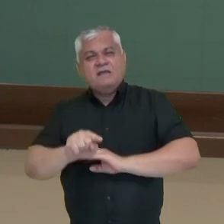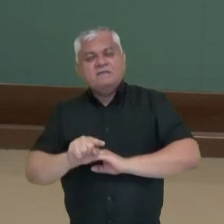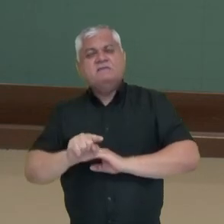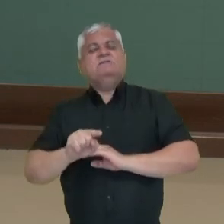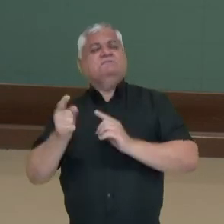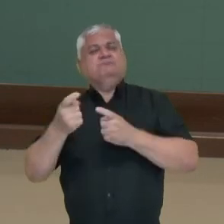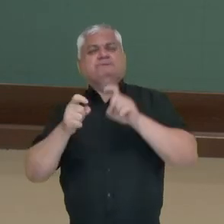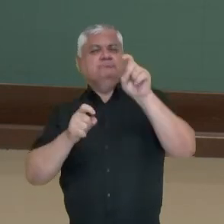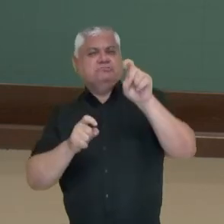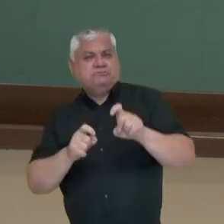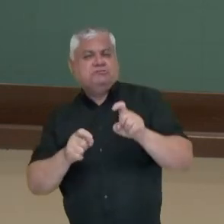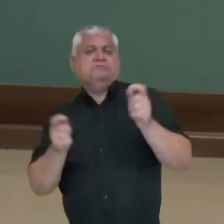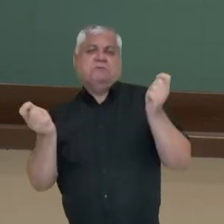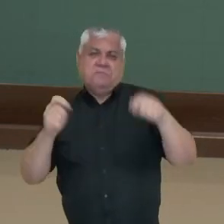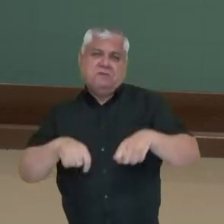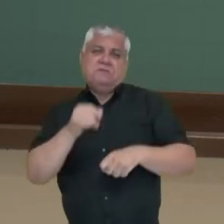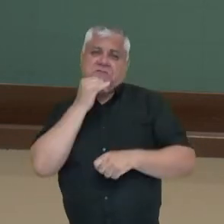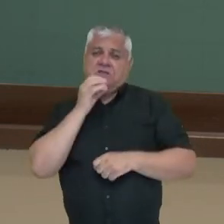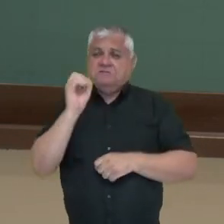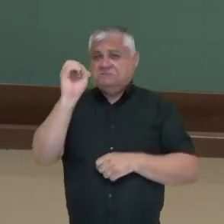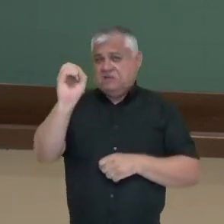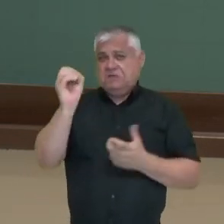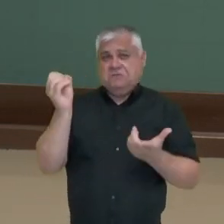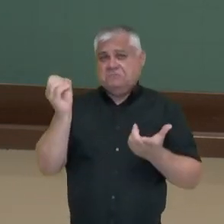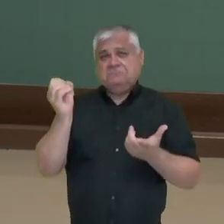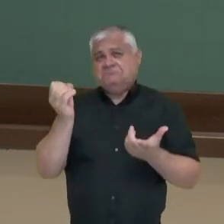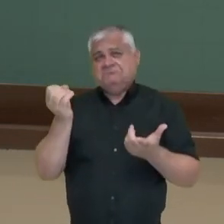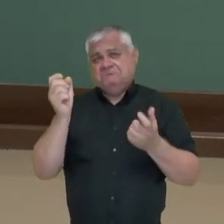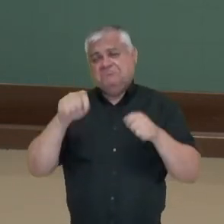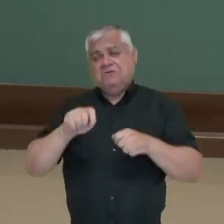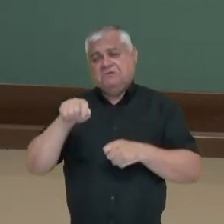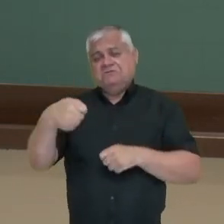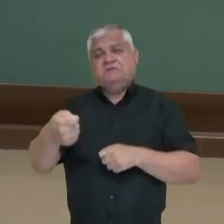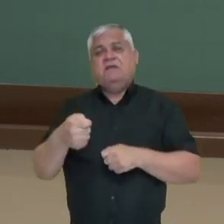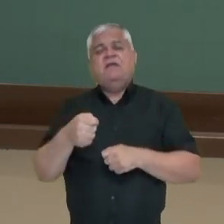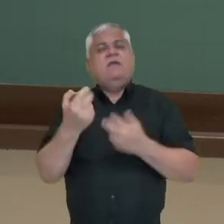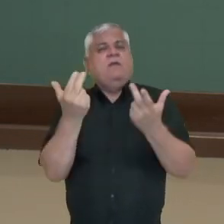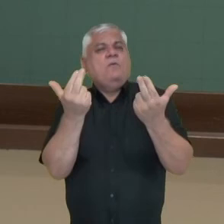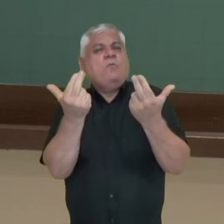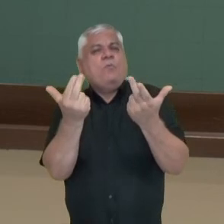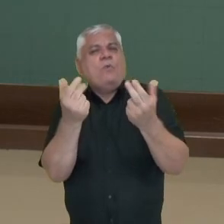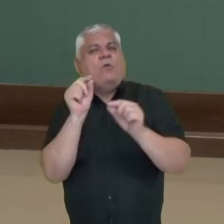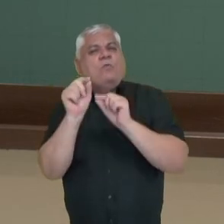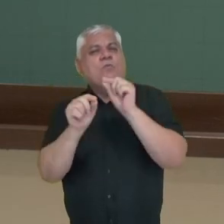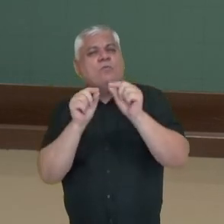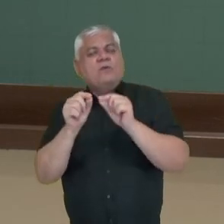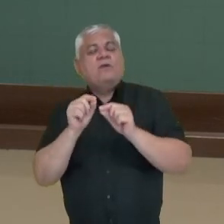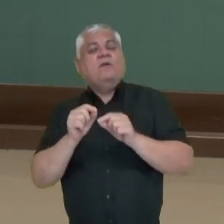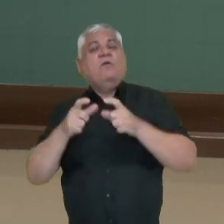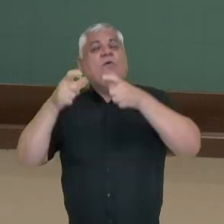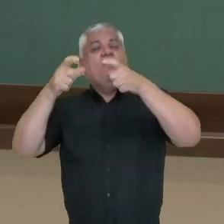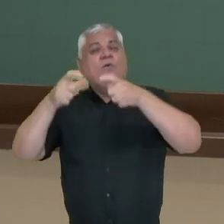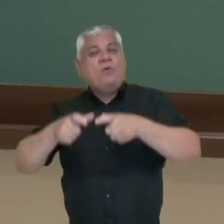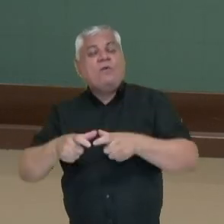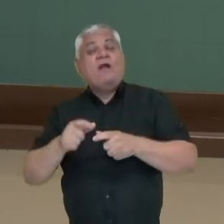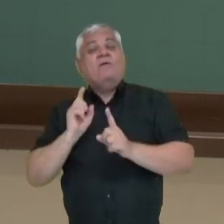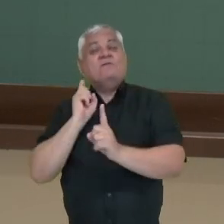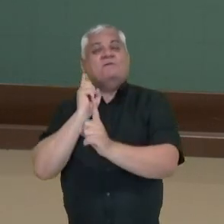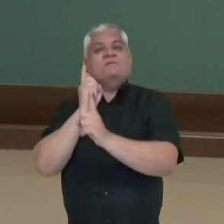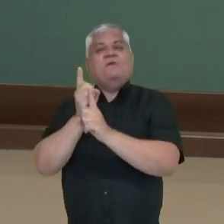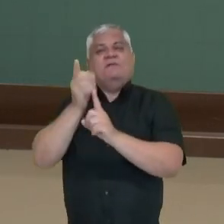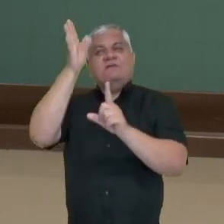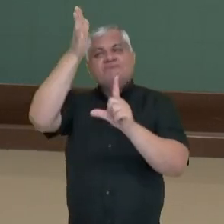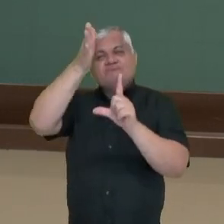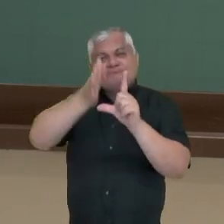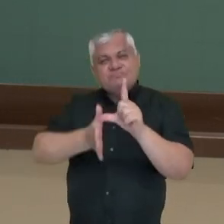um polinômio, que também podemos chamar de zeros, né, de um polinômio, que é exatamente o local geométrico onde ele corta